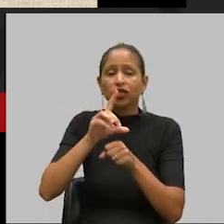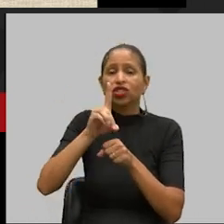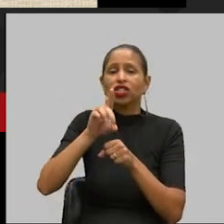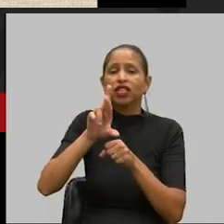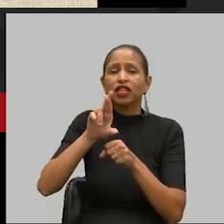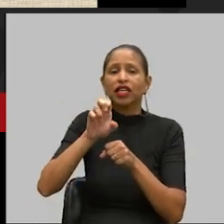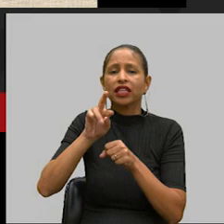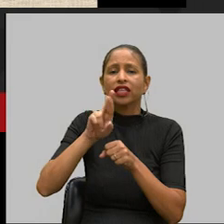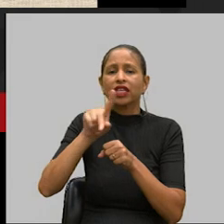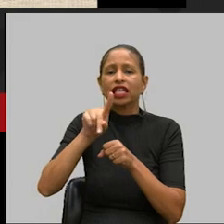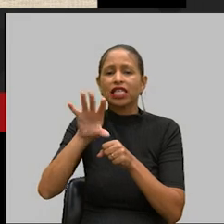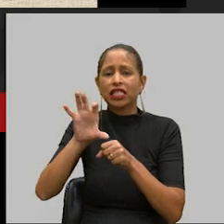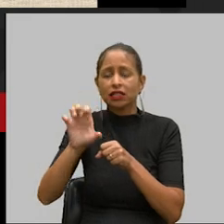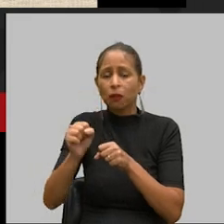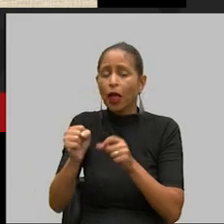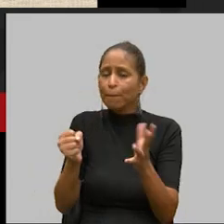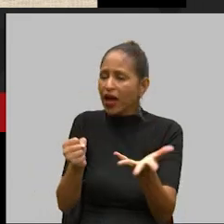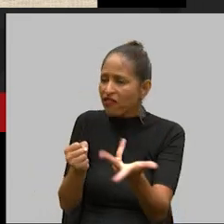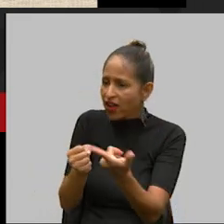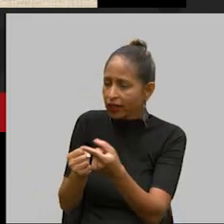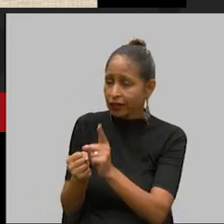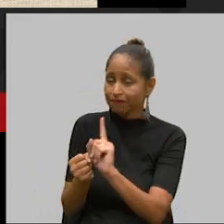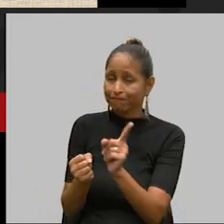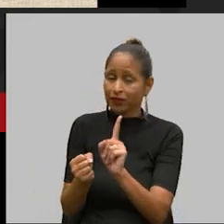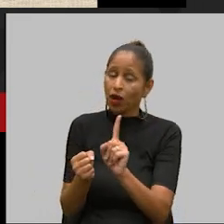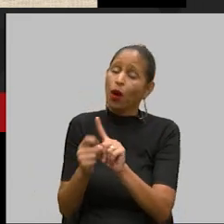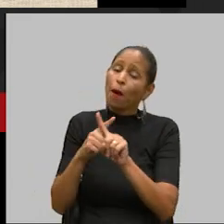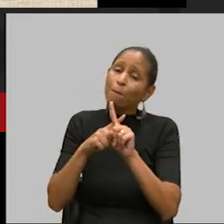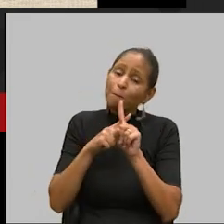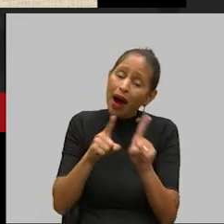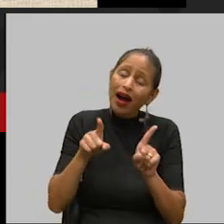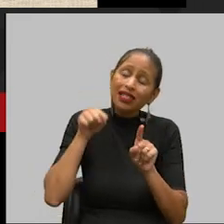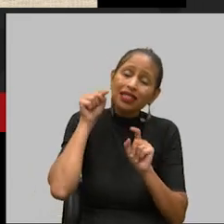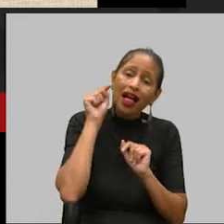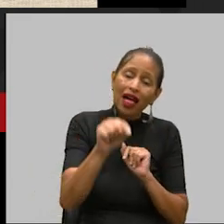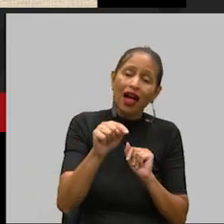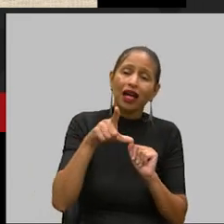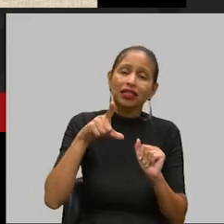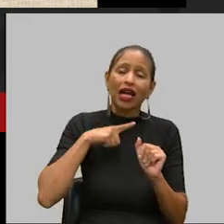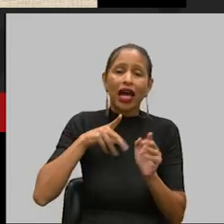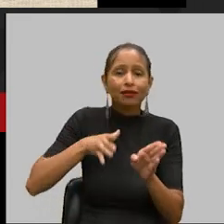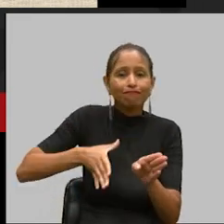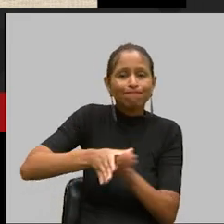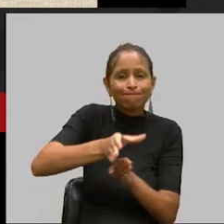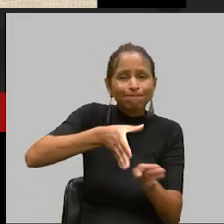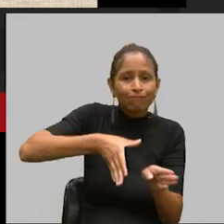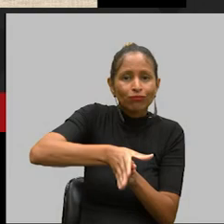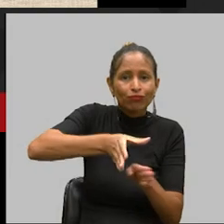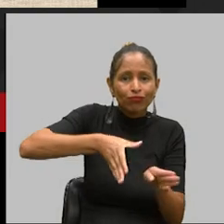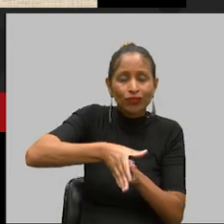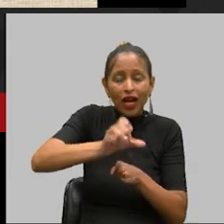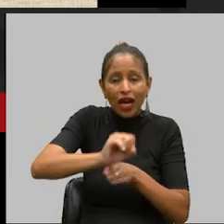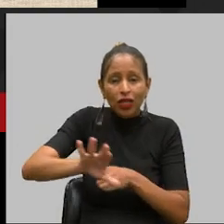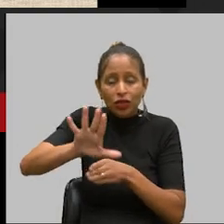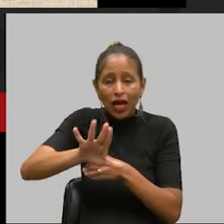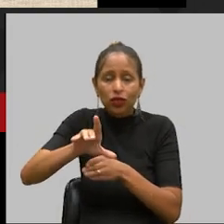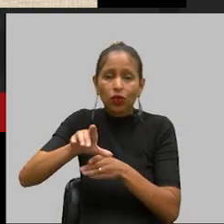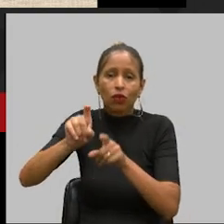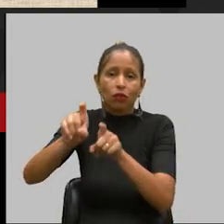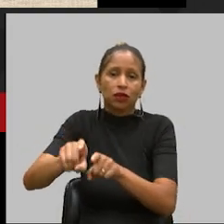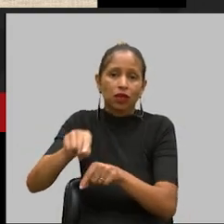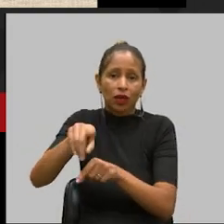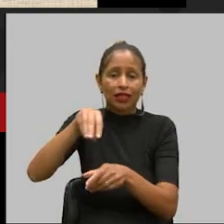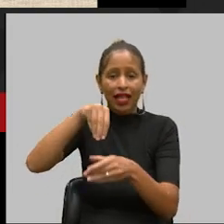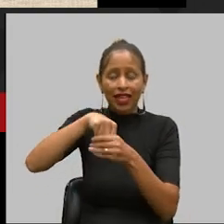é perfeita ela não é mas ela é um instrumento que tem orientado a coordenação Estadual da Educação do campo que está lá